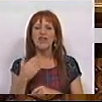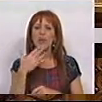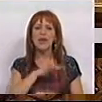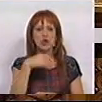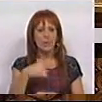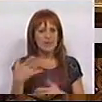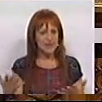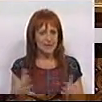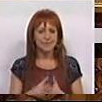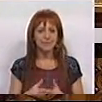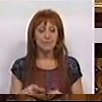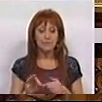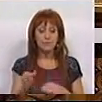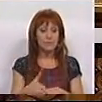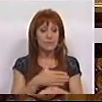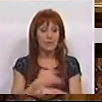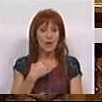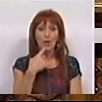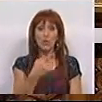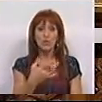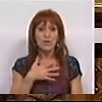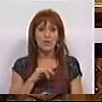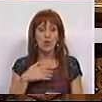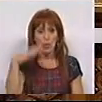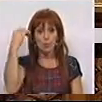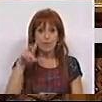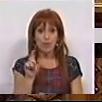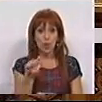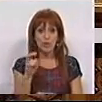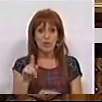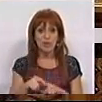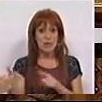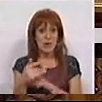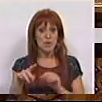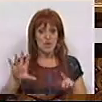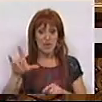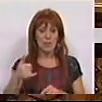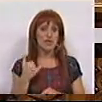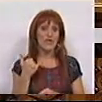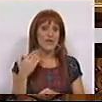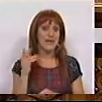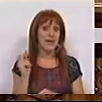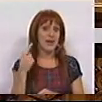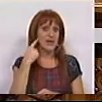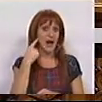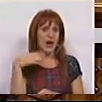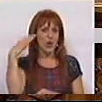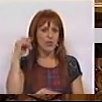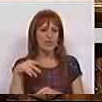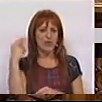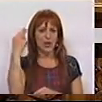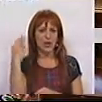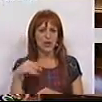Obrigada, Sr. Presidente. Como nota prévia, gostava de dizer que sou professora do Conservatório Nacional de Lisboa há 27 anos e sou professora do